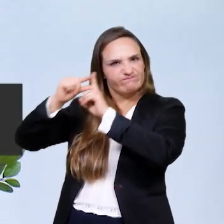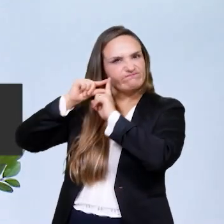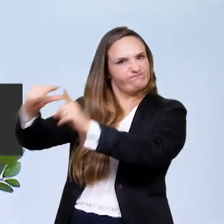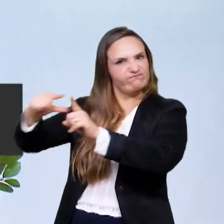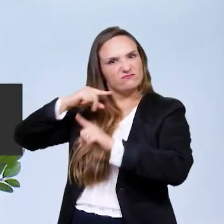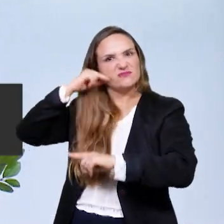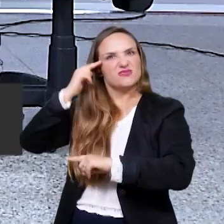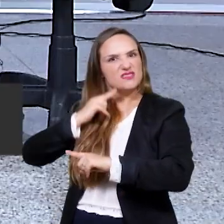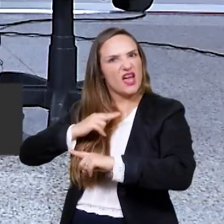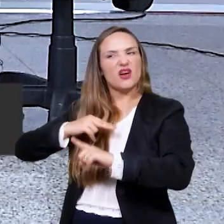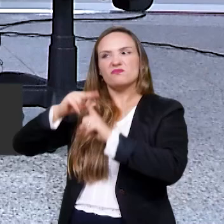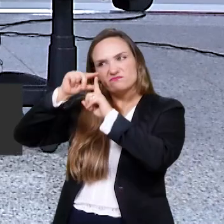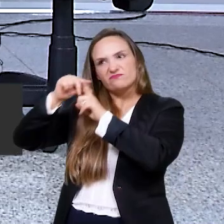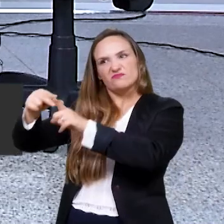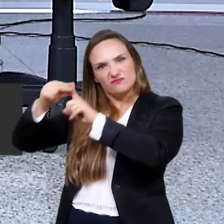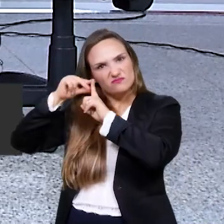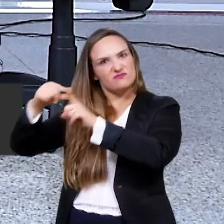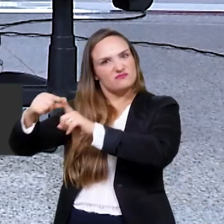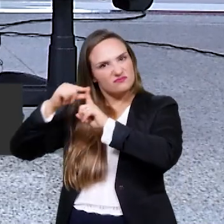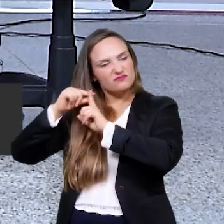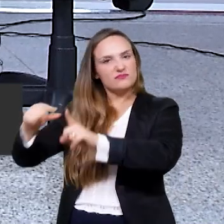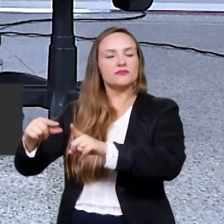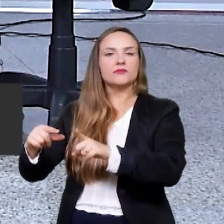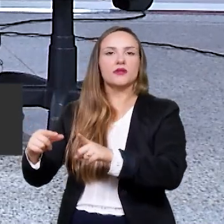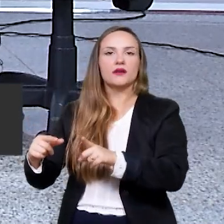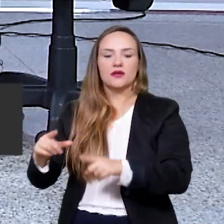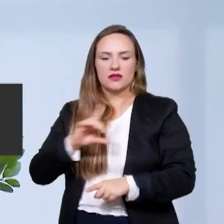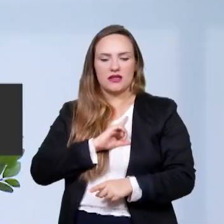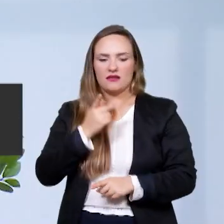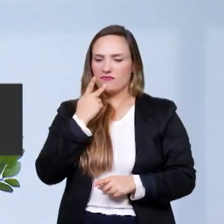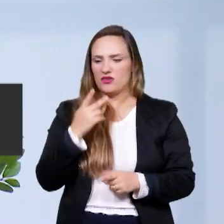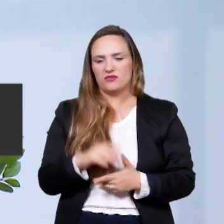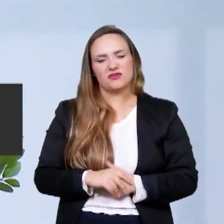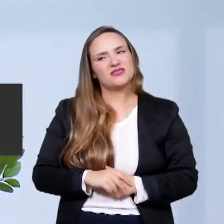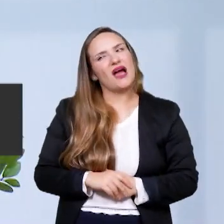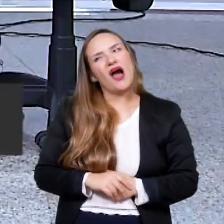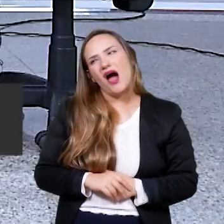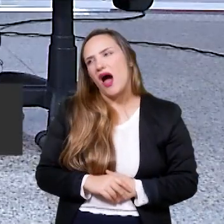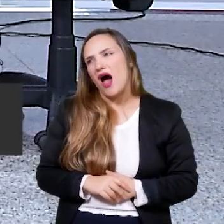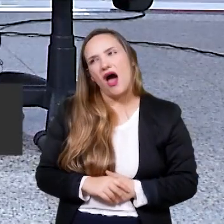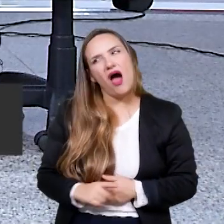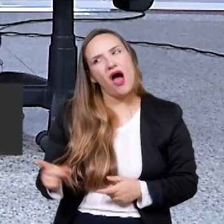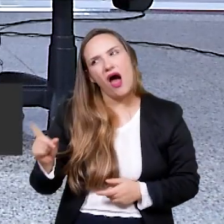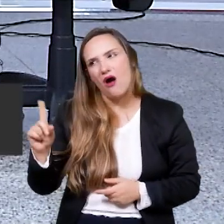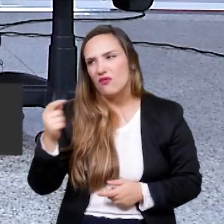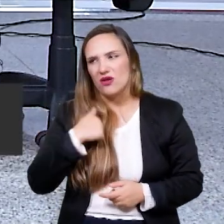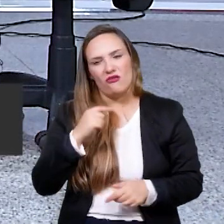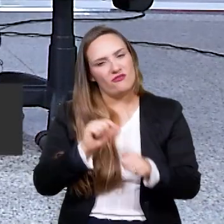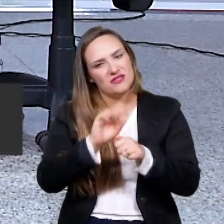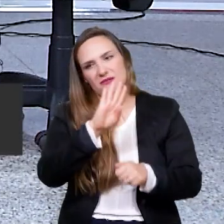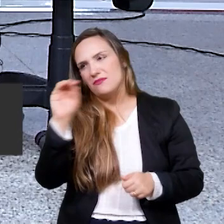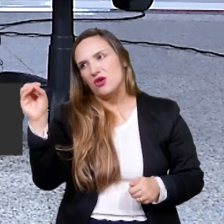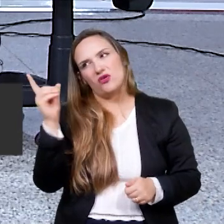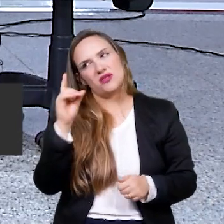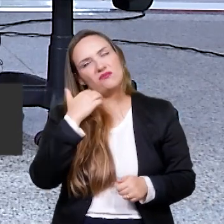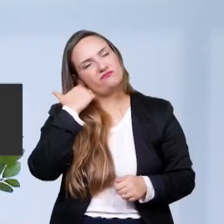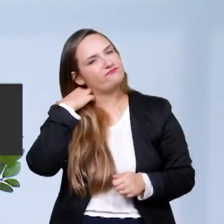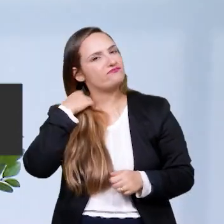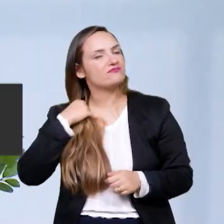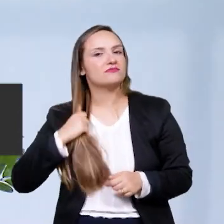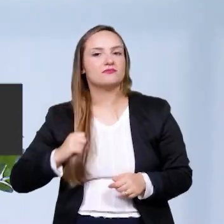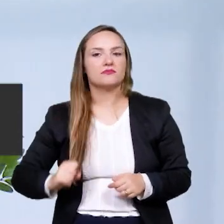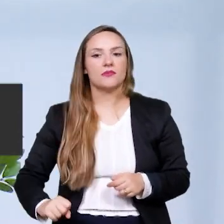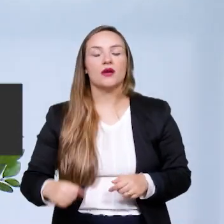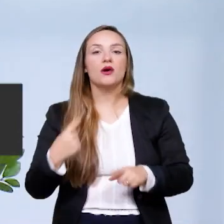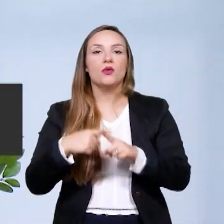como uma injúria qualificada, porque há diferença entre a injúria qualificada e a injúria normal, a injúria simples, né? A injúria qualificada,